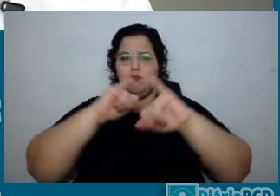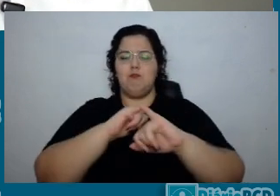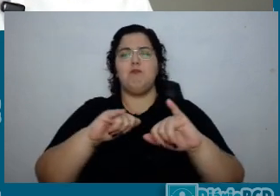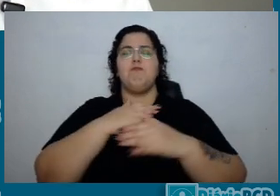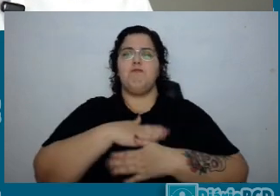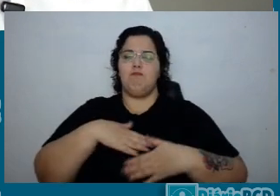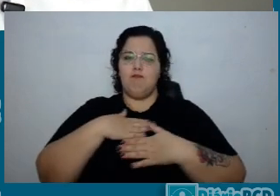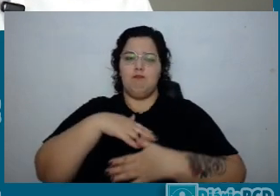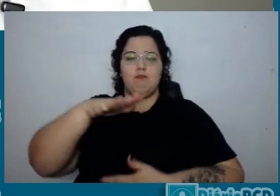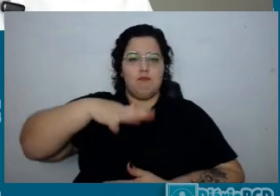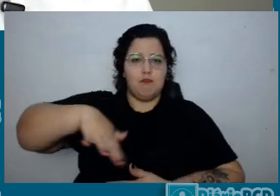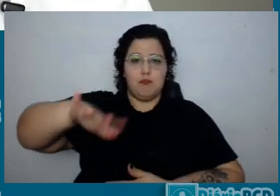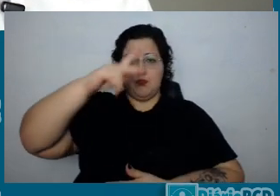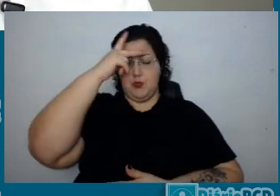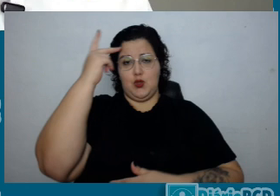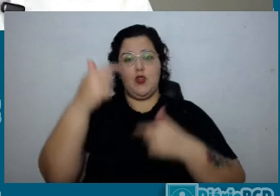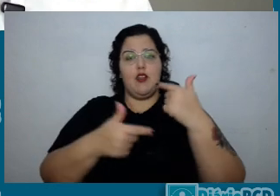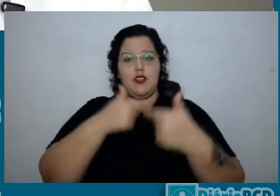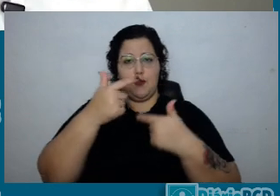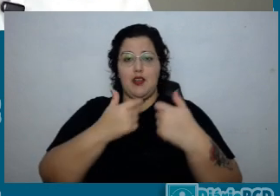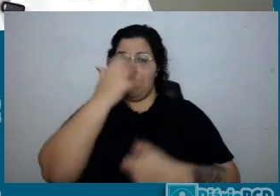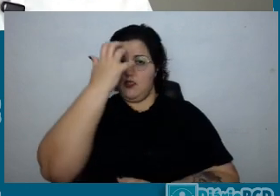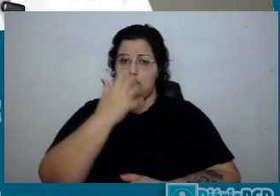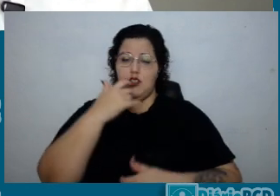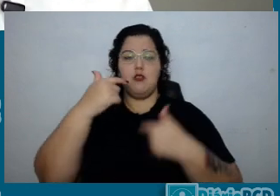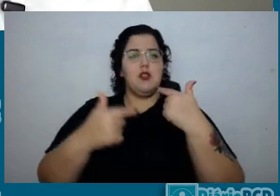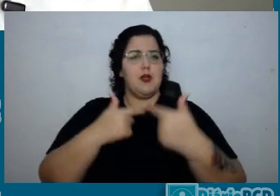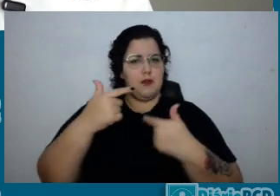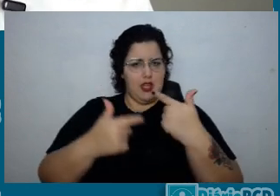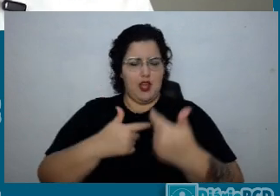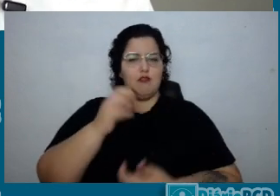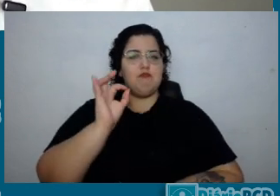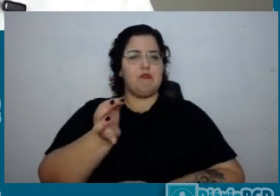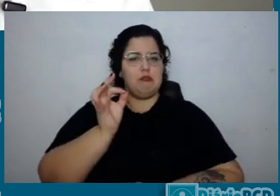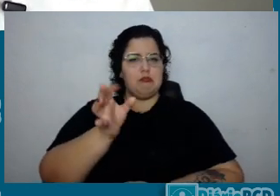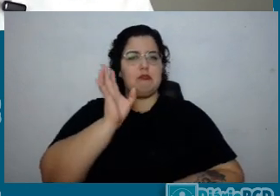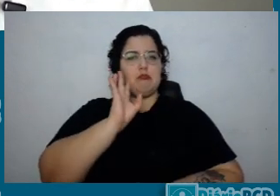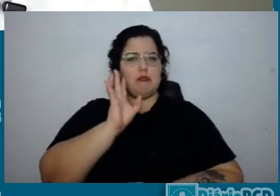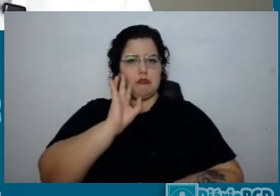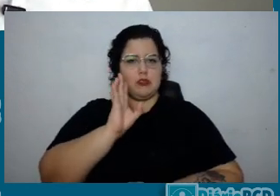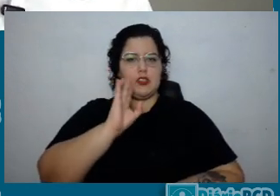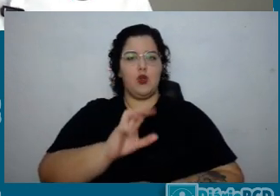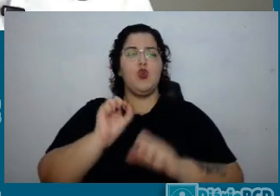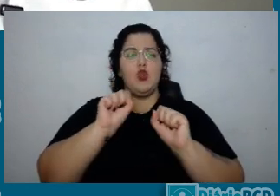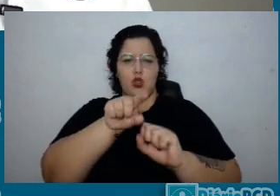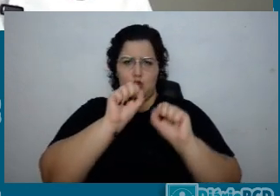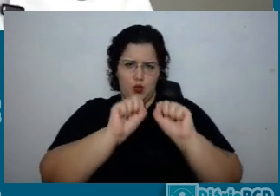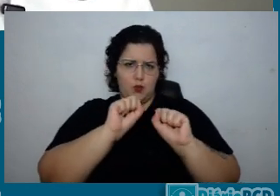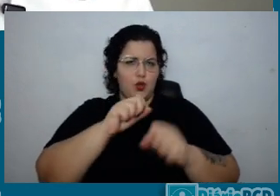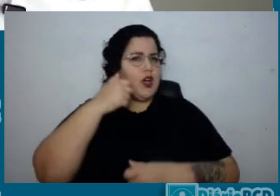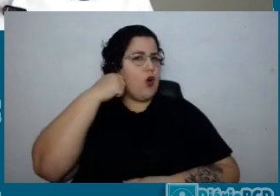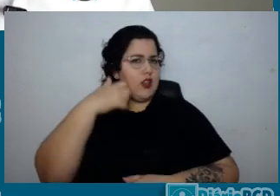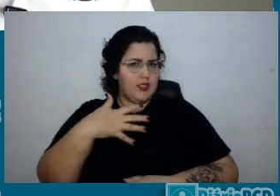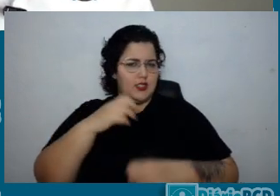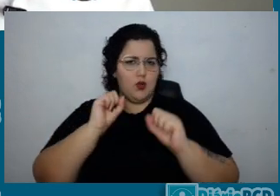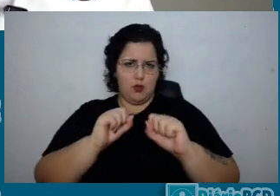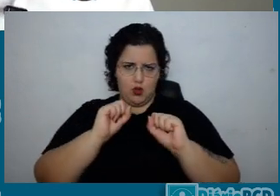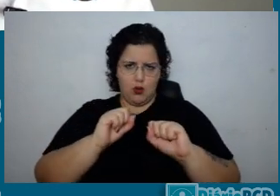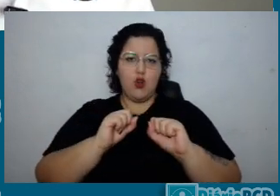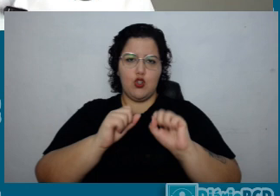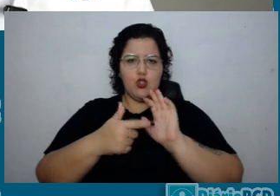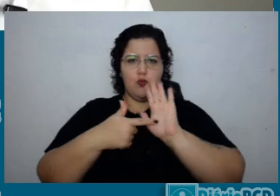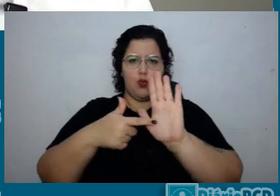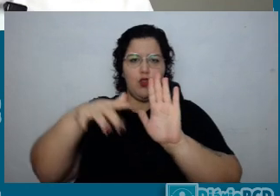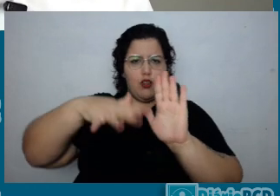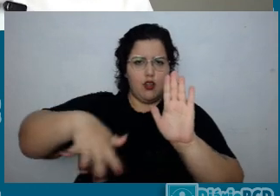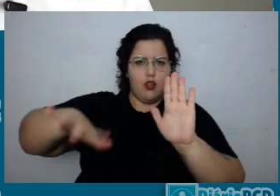quem acompanha o trabalho sério que o Diário PCD faz. Legal. Secretária, você pode fazer a sua autodescrição, por favor, para